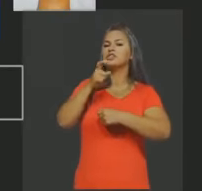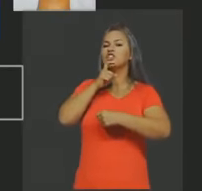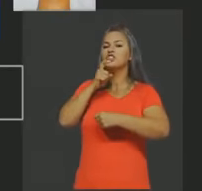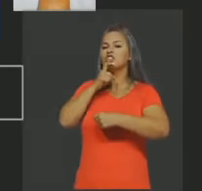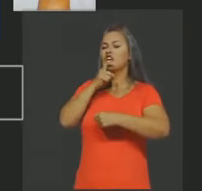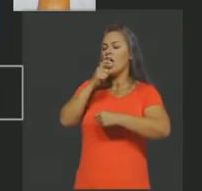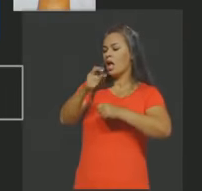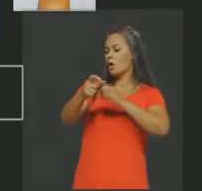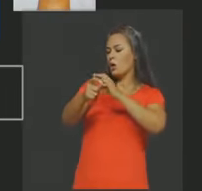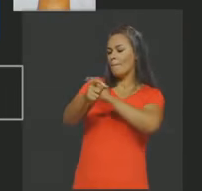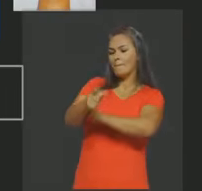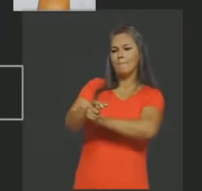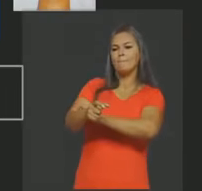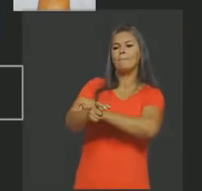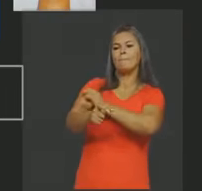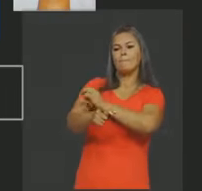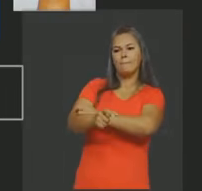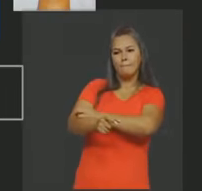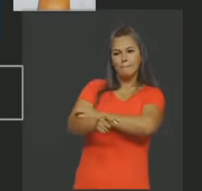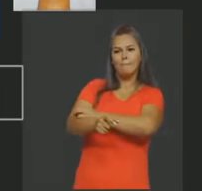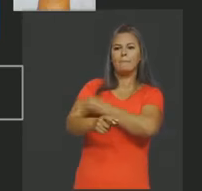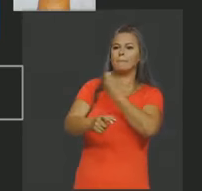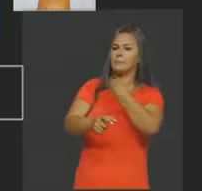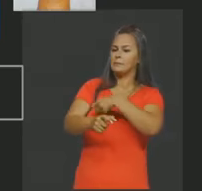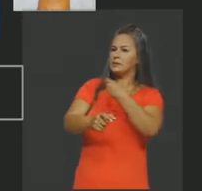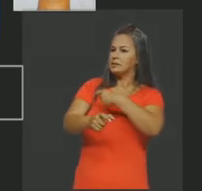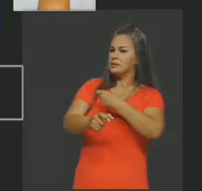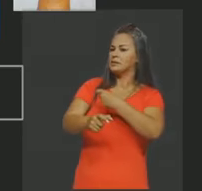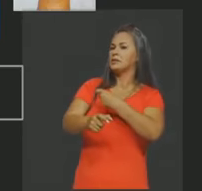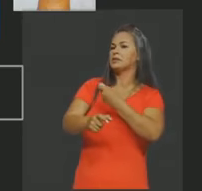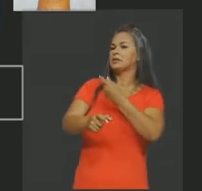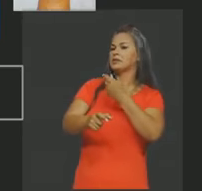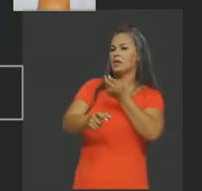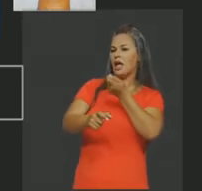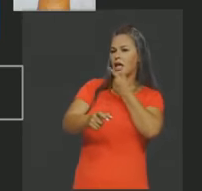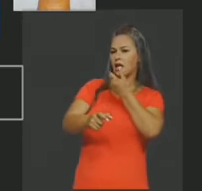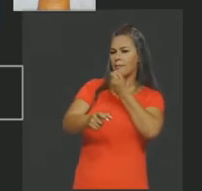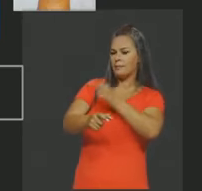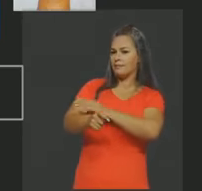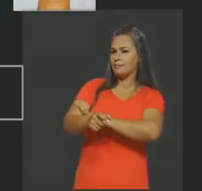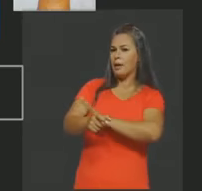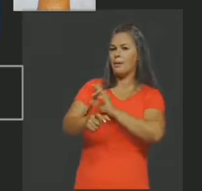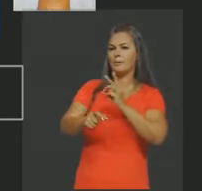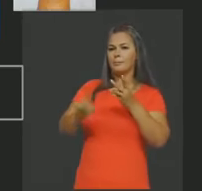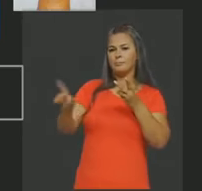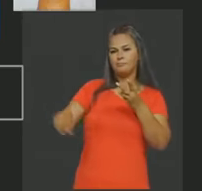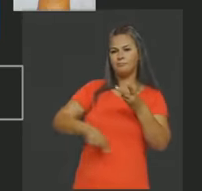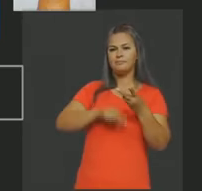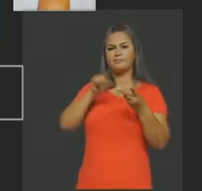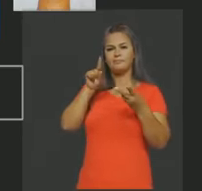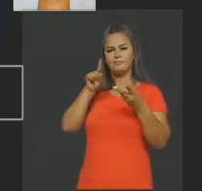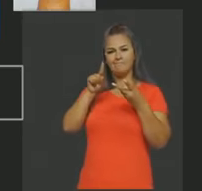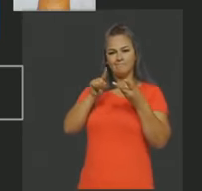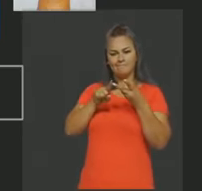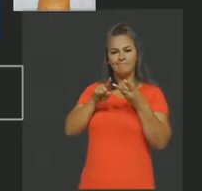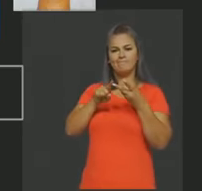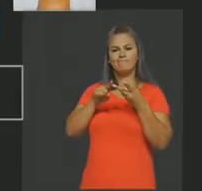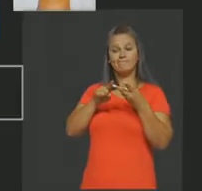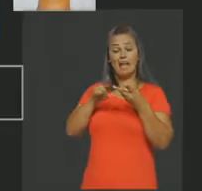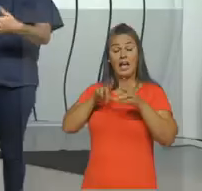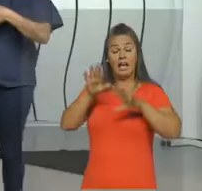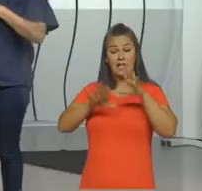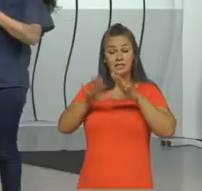aí o fisioterapeuta e o médico que vai saber o que fazer. Na contusão já é mais grave, uma batida mais forte, vai romper